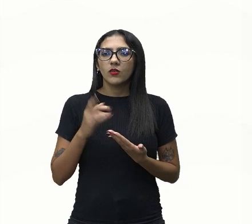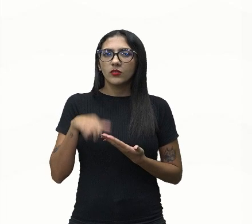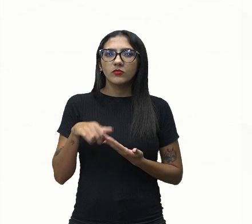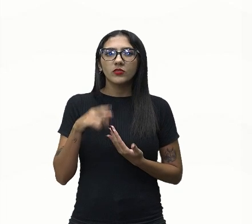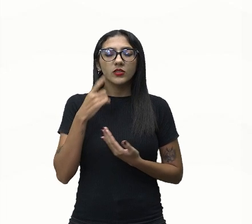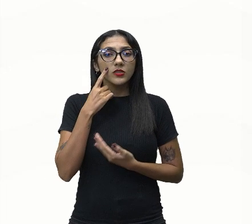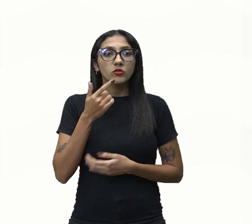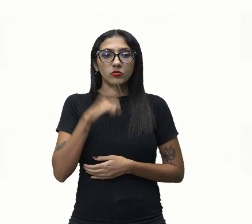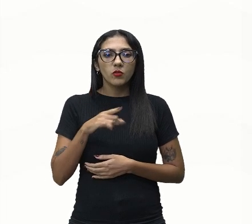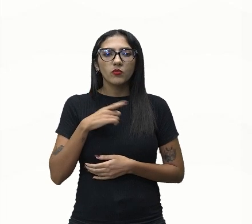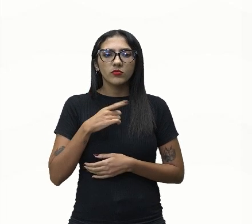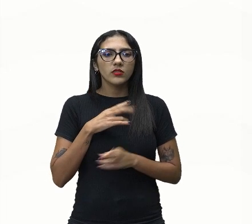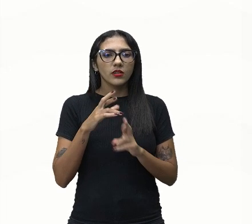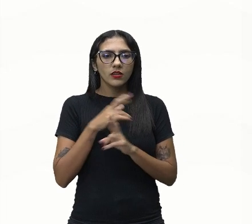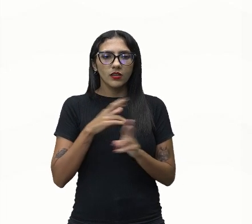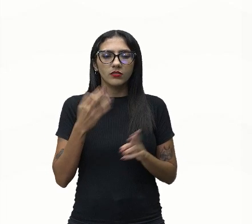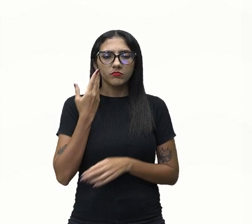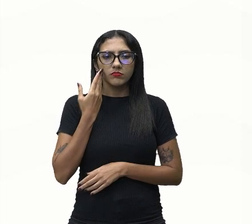aquela representação